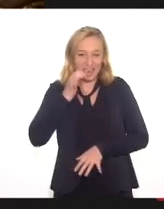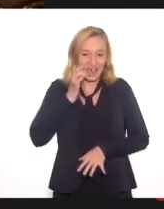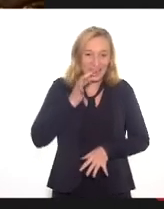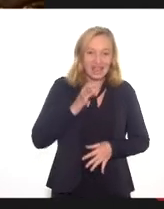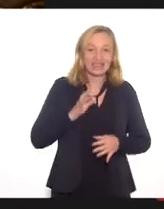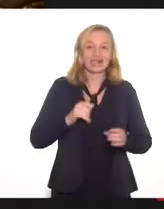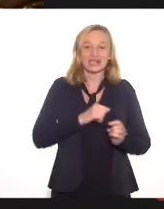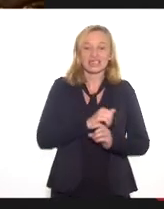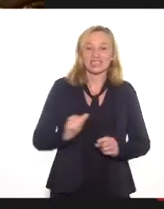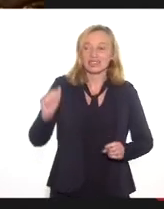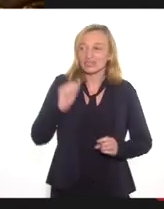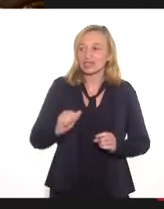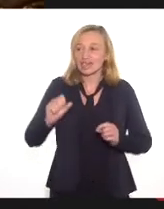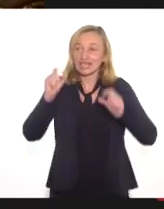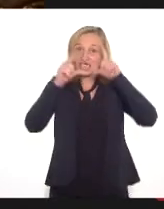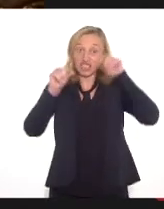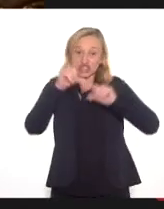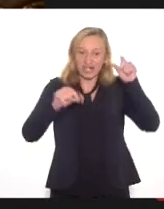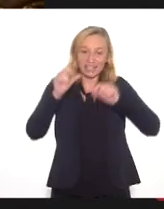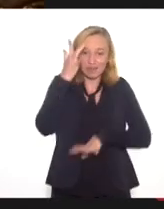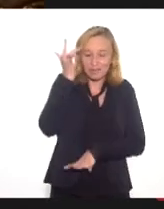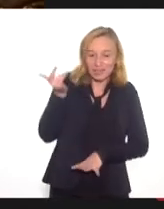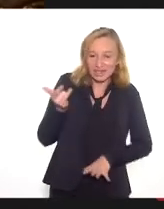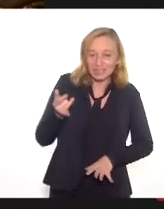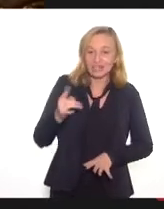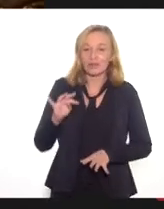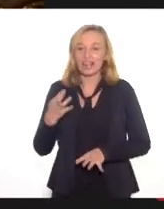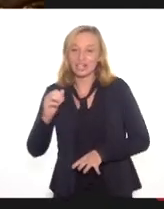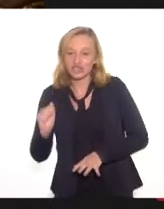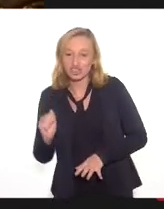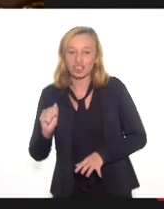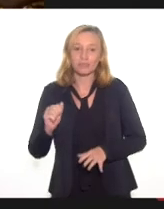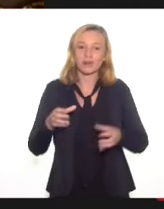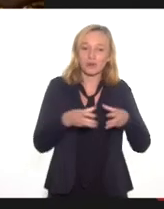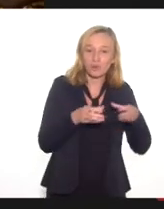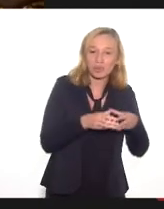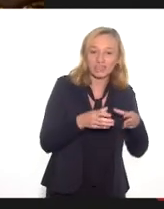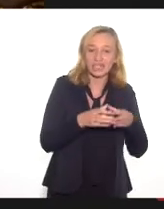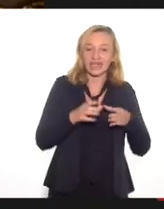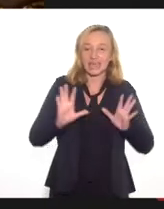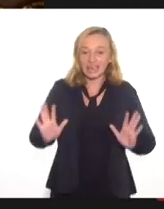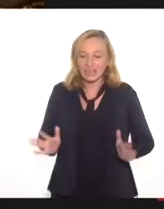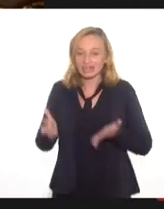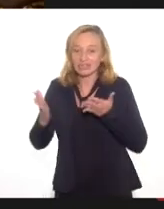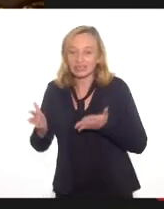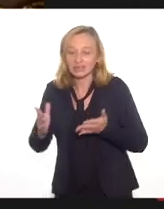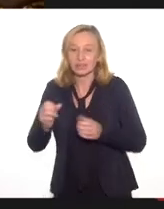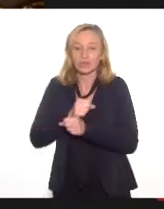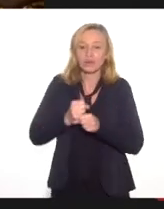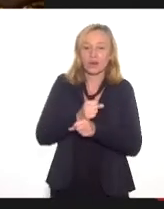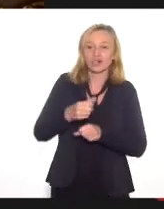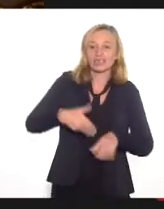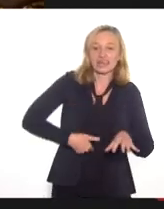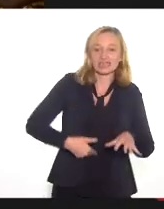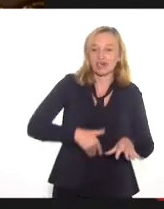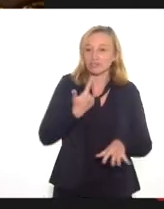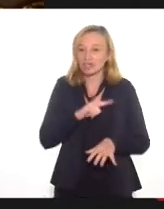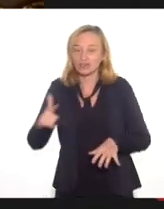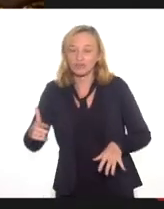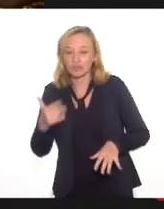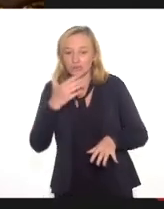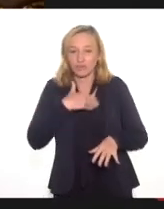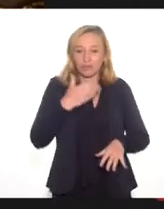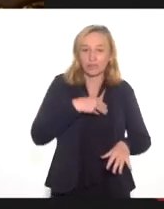Centro Social Estrela do Amanhã do Jardim Guaratiba o Comitê Levantando o Ano do Natal Sem Fome de Nova